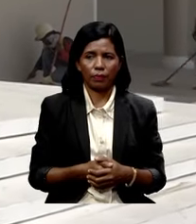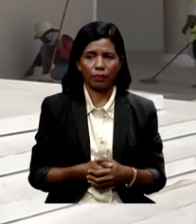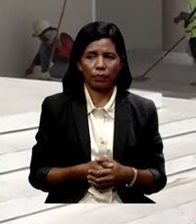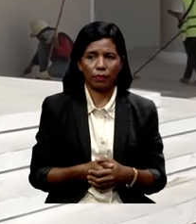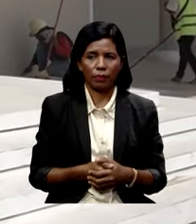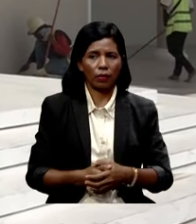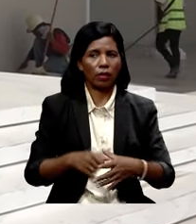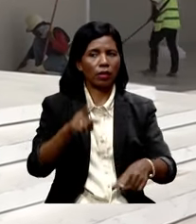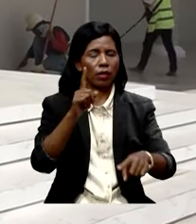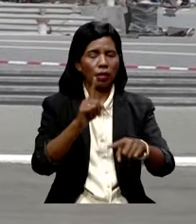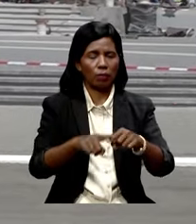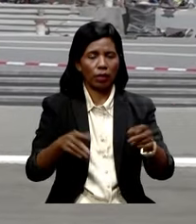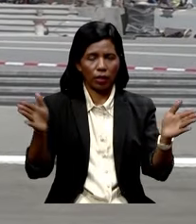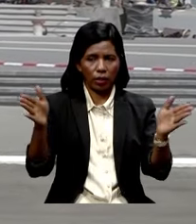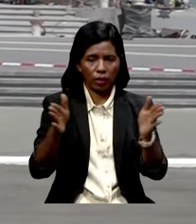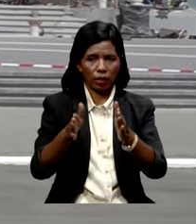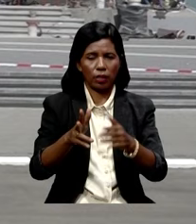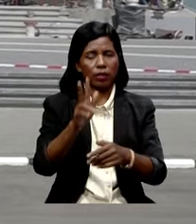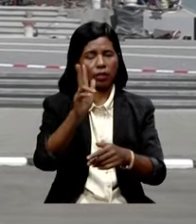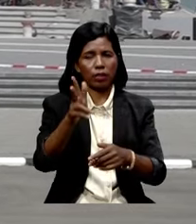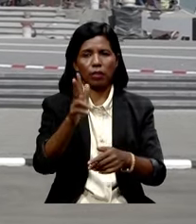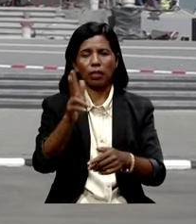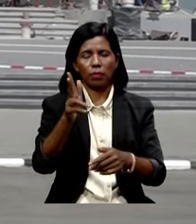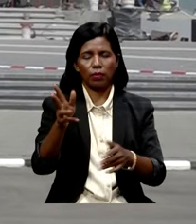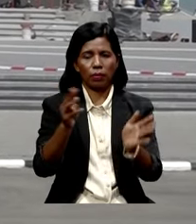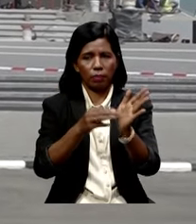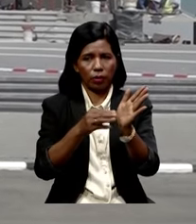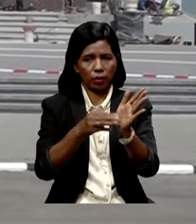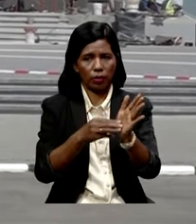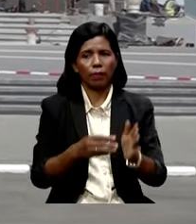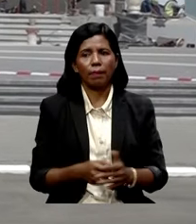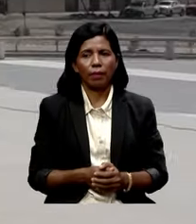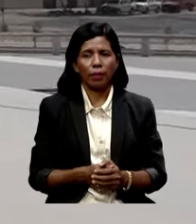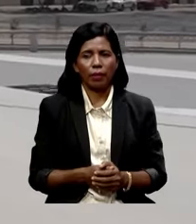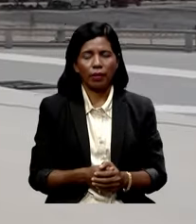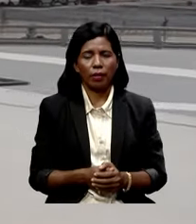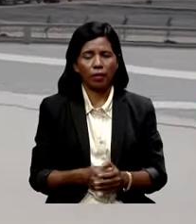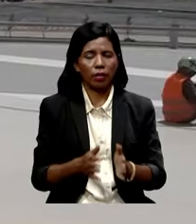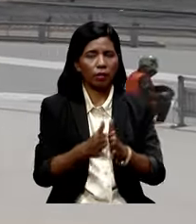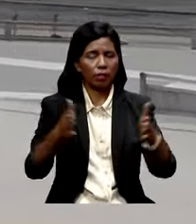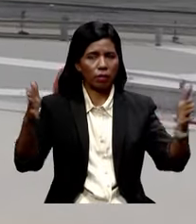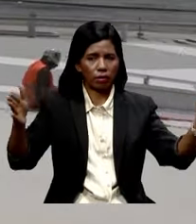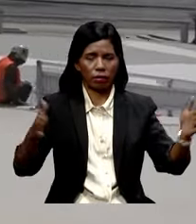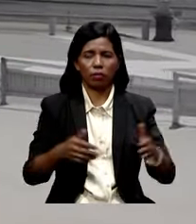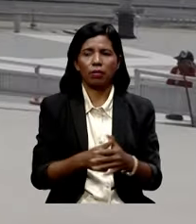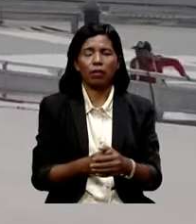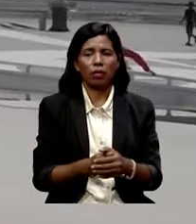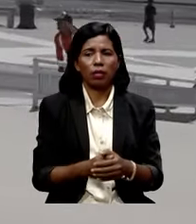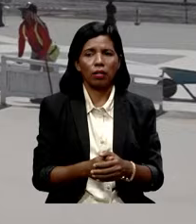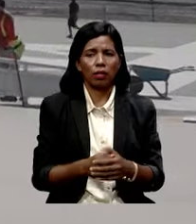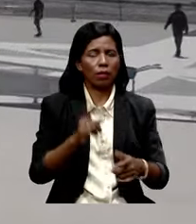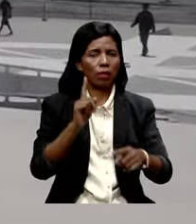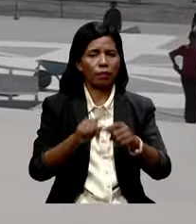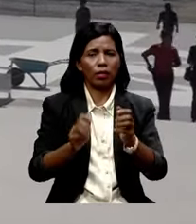La belle kik liu 30 metros. Ninha naro, né? La belle naro